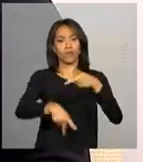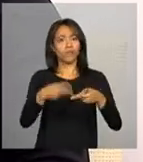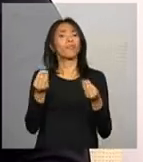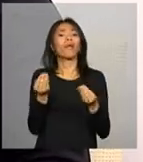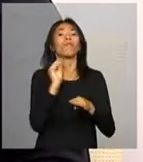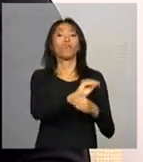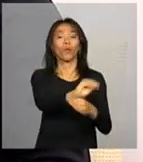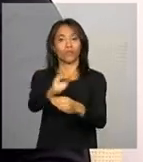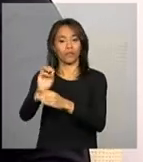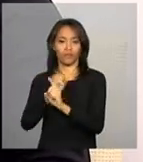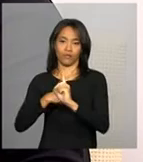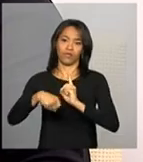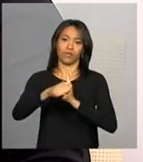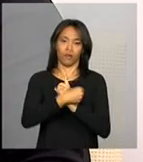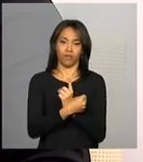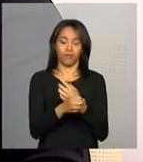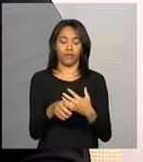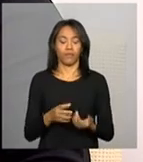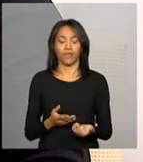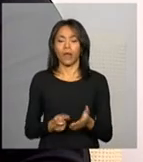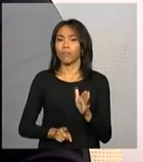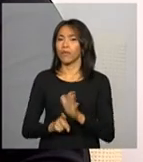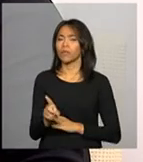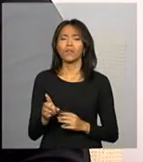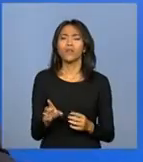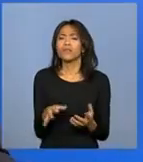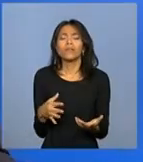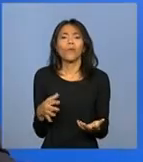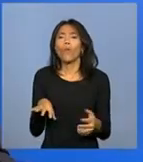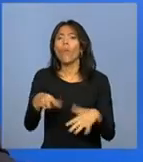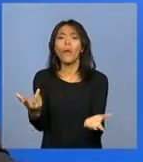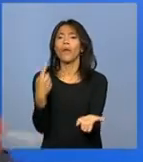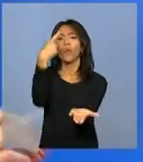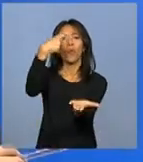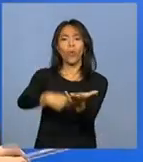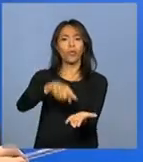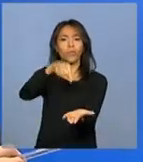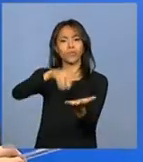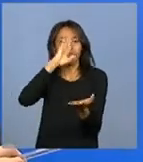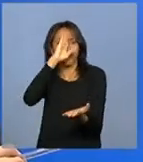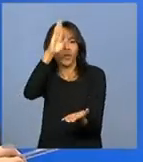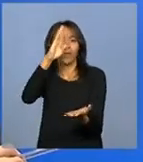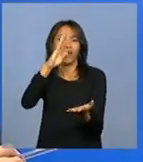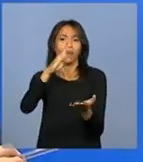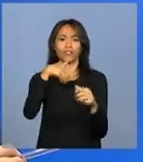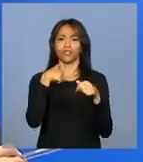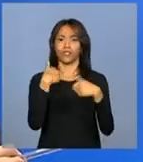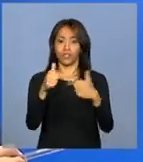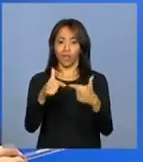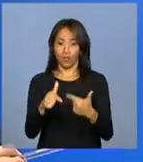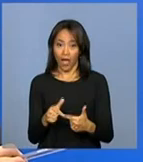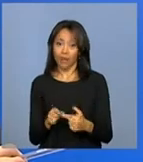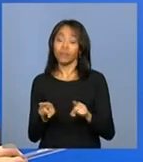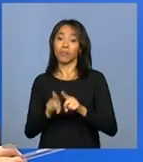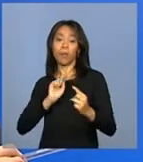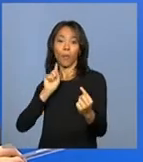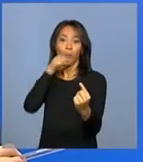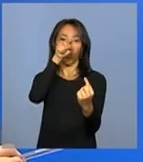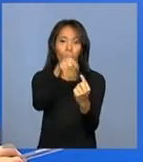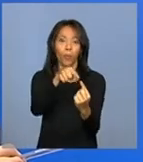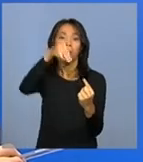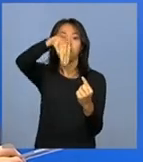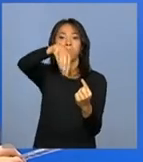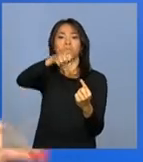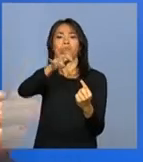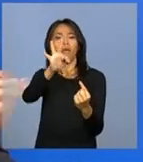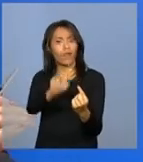social e Então qual é a relação desse pacto com as prioridades e metas pactuadas na é